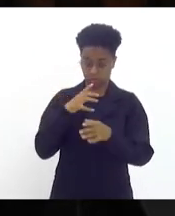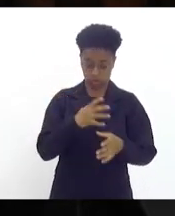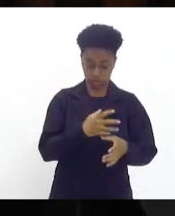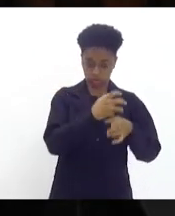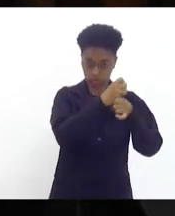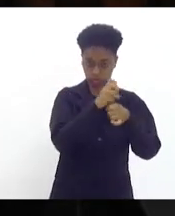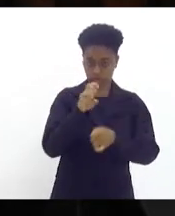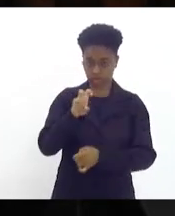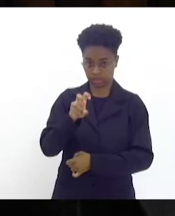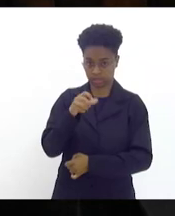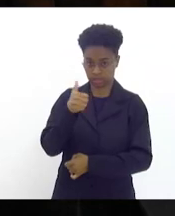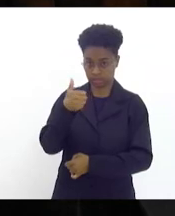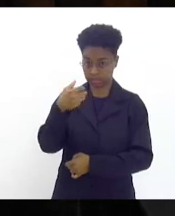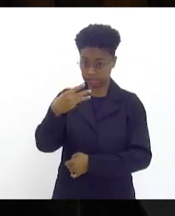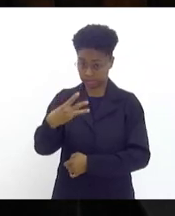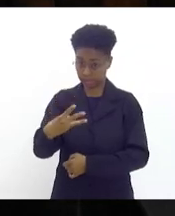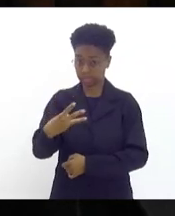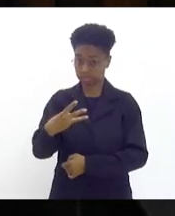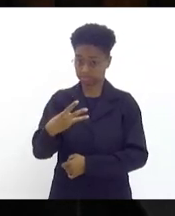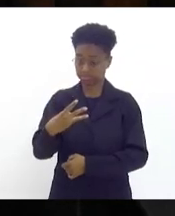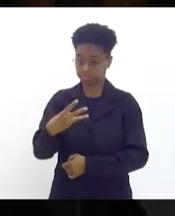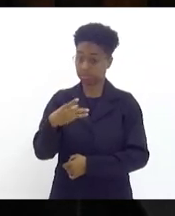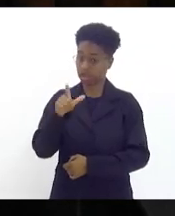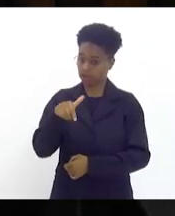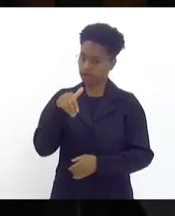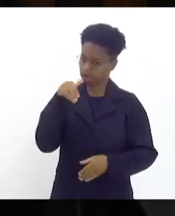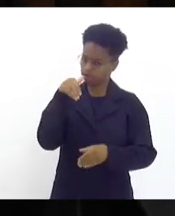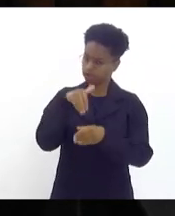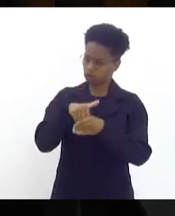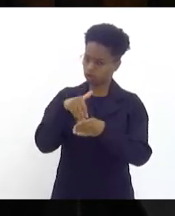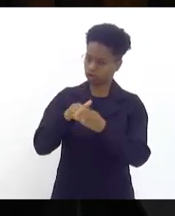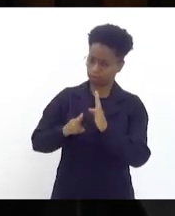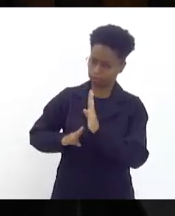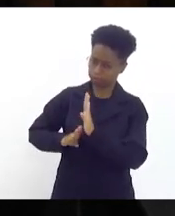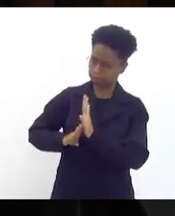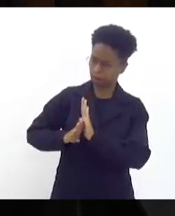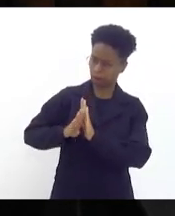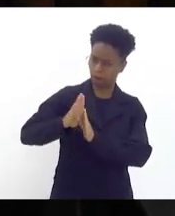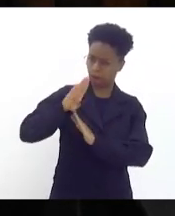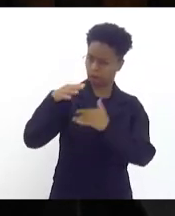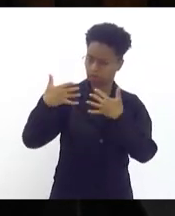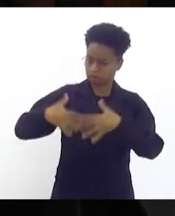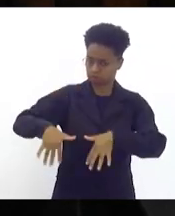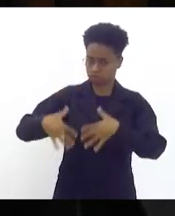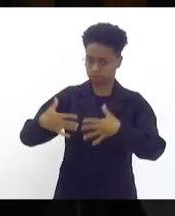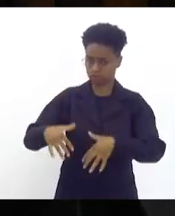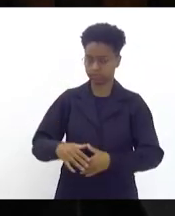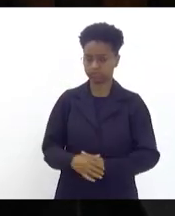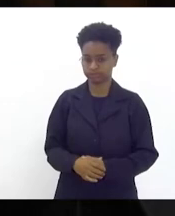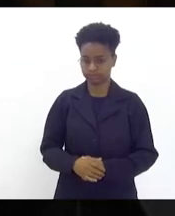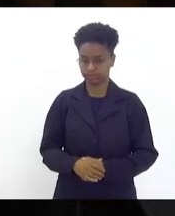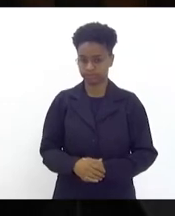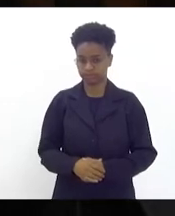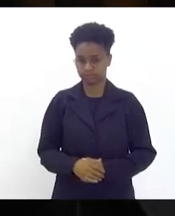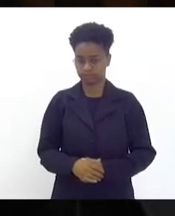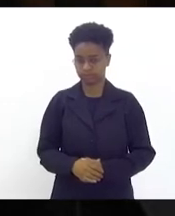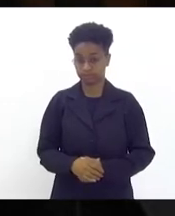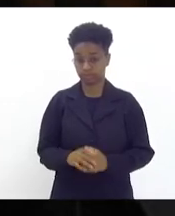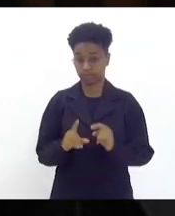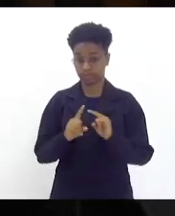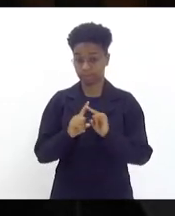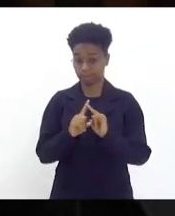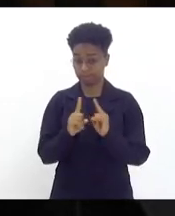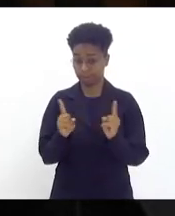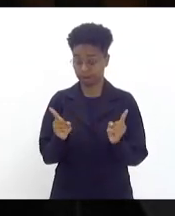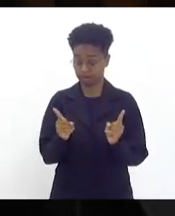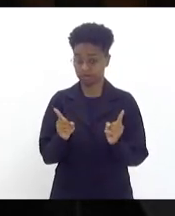é uma votação muito muito expressivo mas